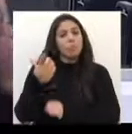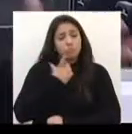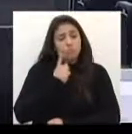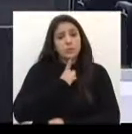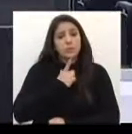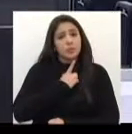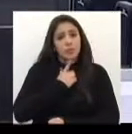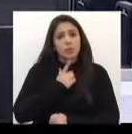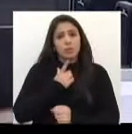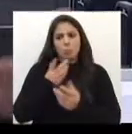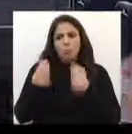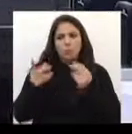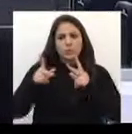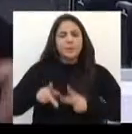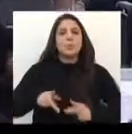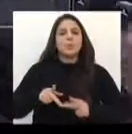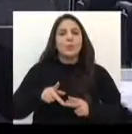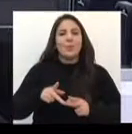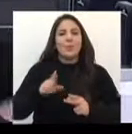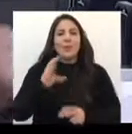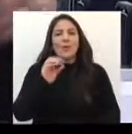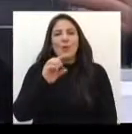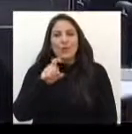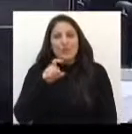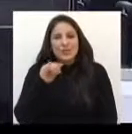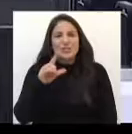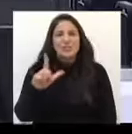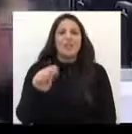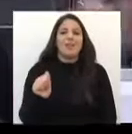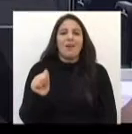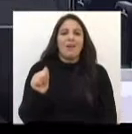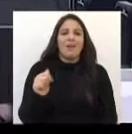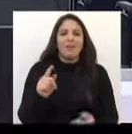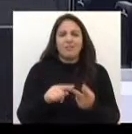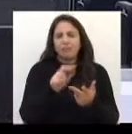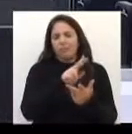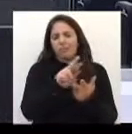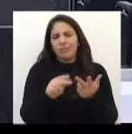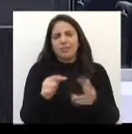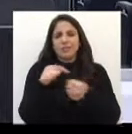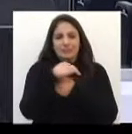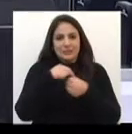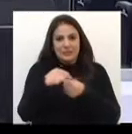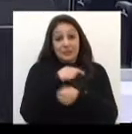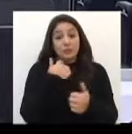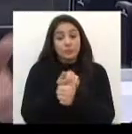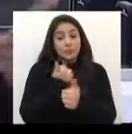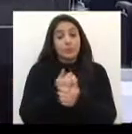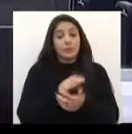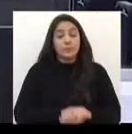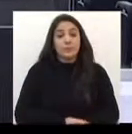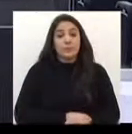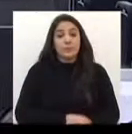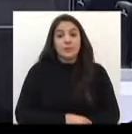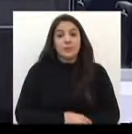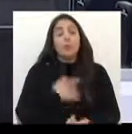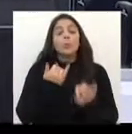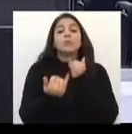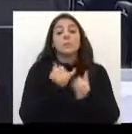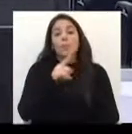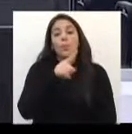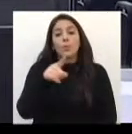população de cidades, por exemplo, de Coxilha, Ernestina, Mato Castelhano, Pontão, por exemplo, Uzac,